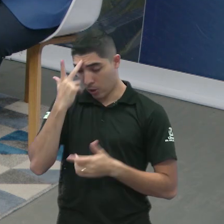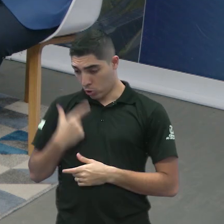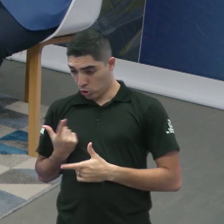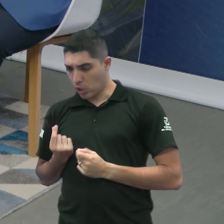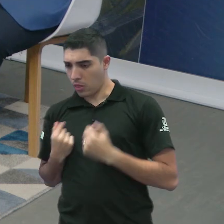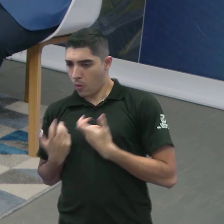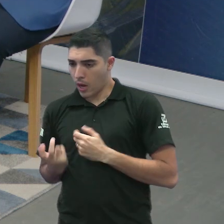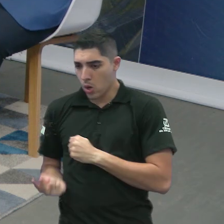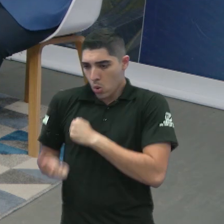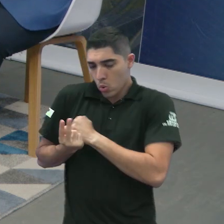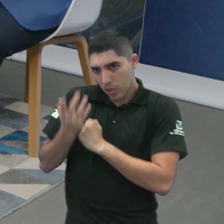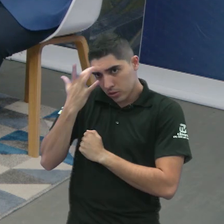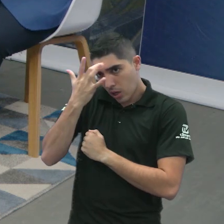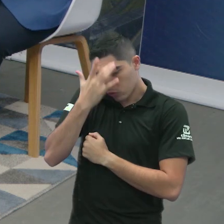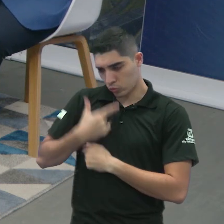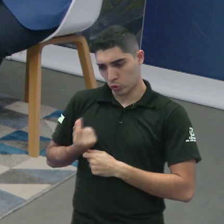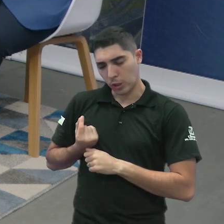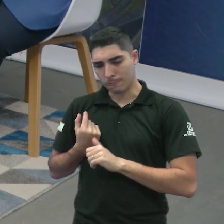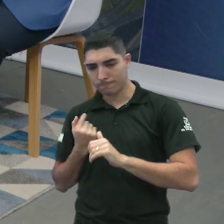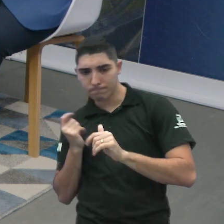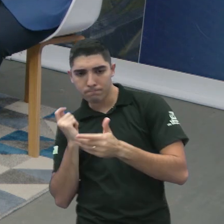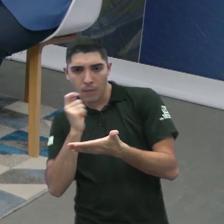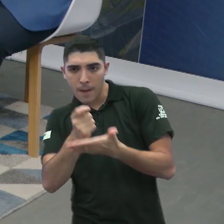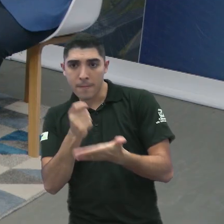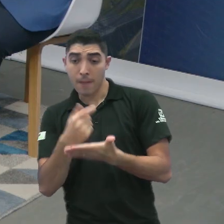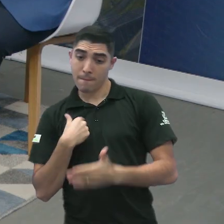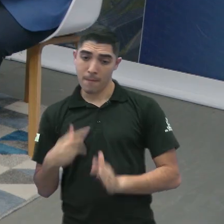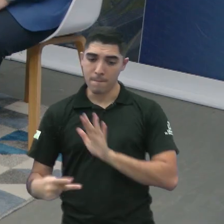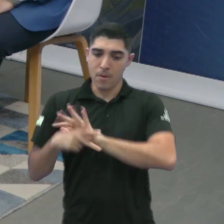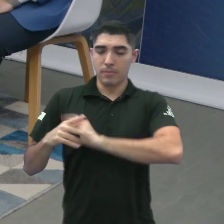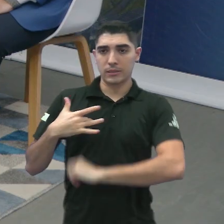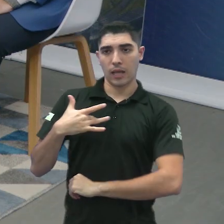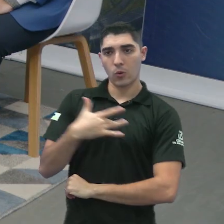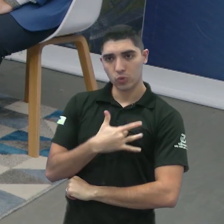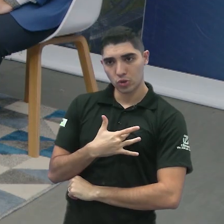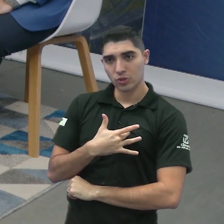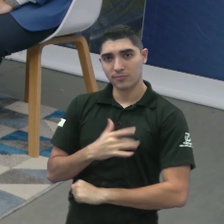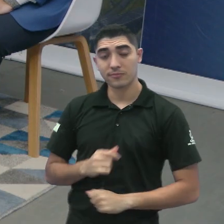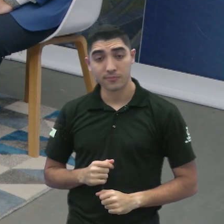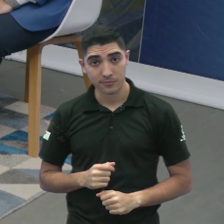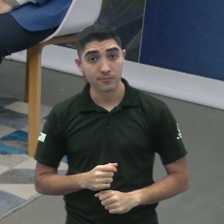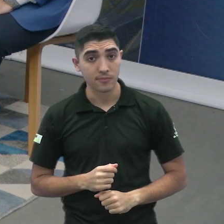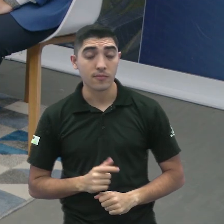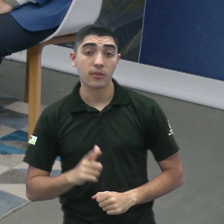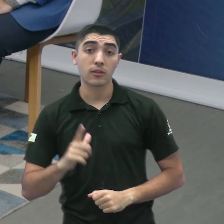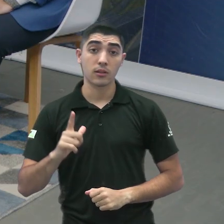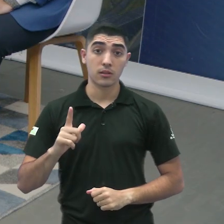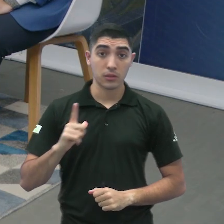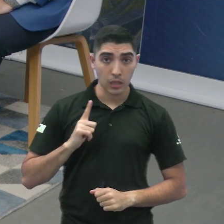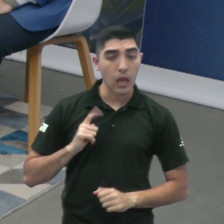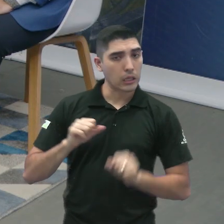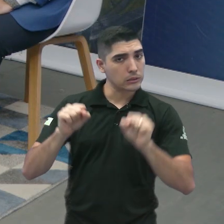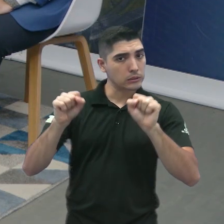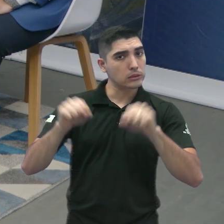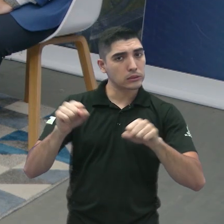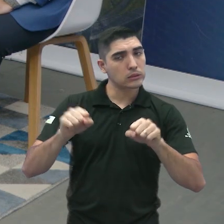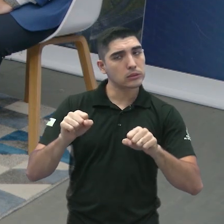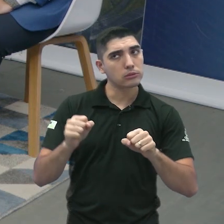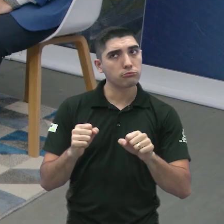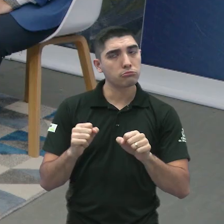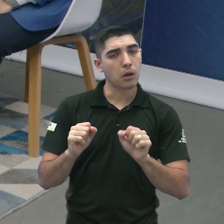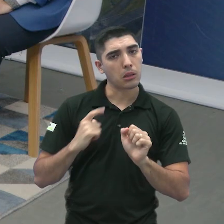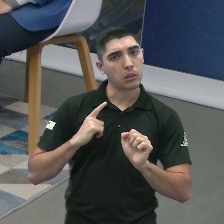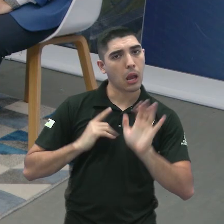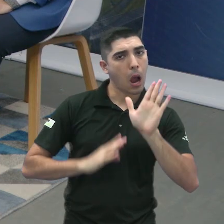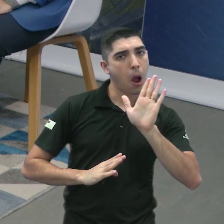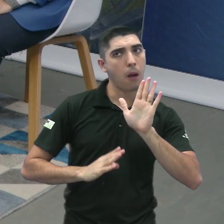vai para minha saúde mental, vai para minha saúde, né, no dia a dia. Eu tenho notado uma crescente nesse